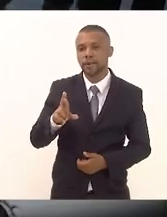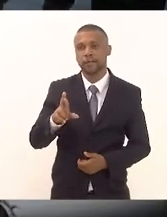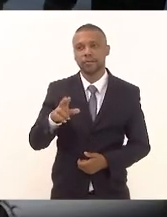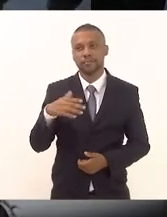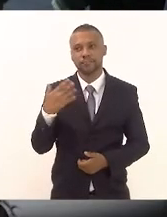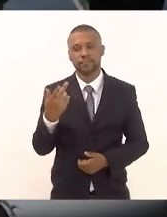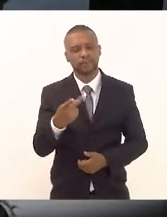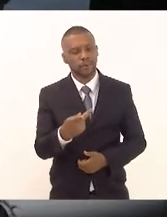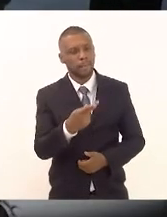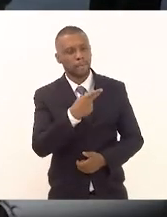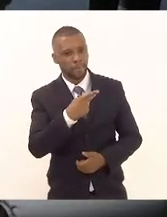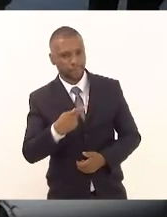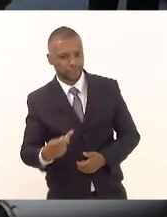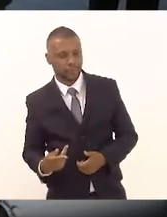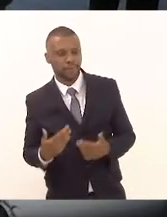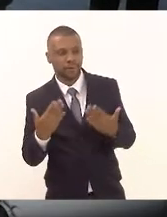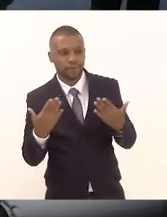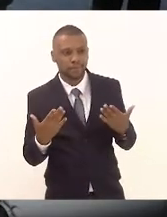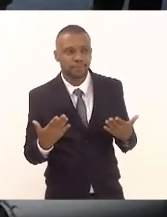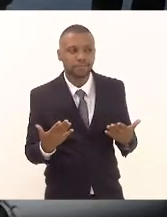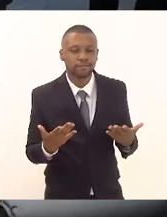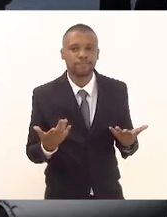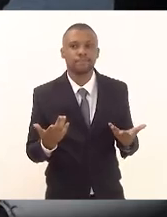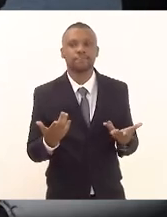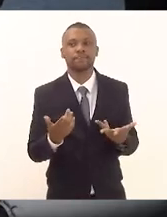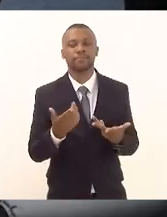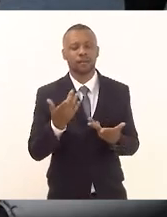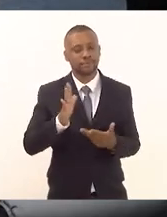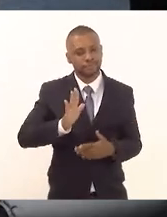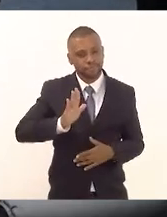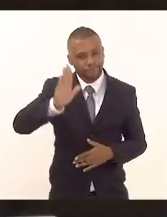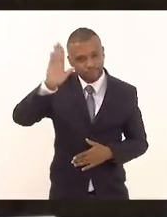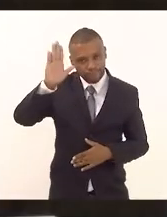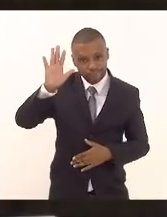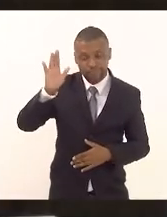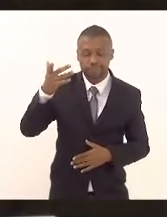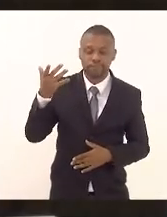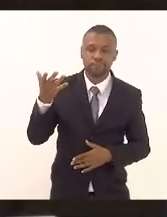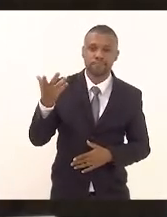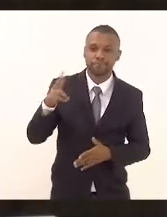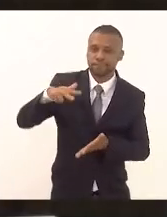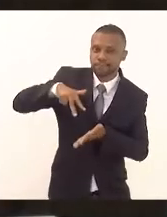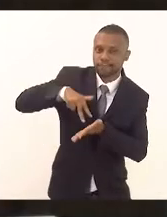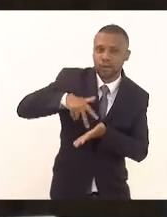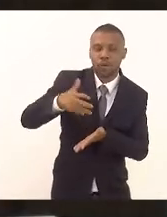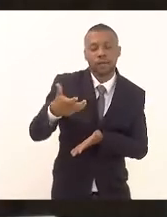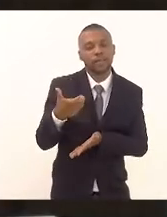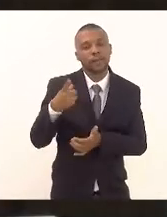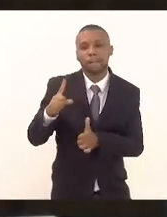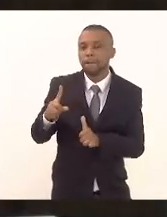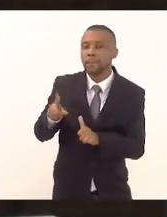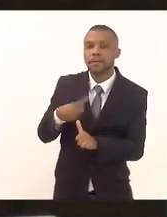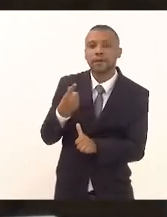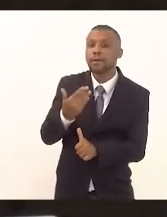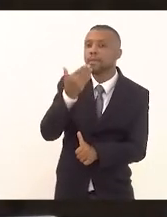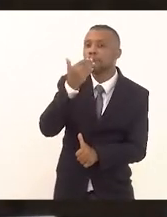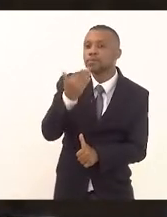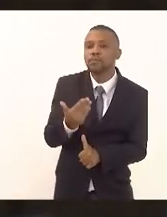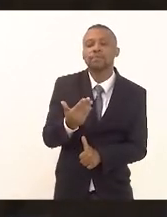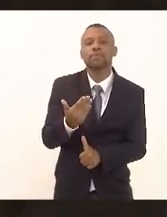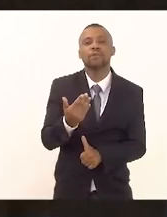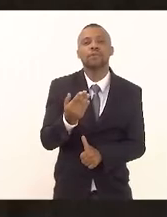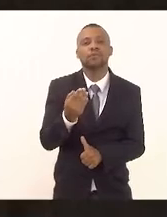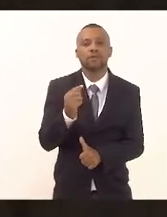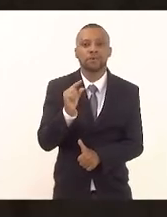Senhor presidente, é essa? A questão de ordem que eu pedi. Primeiro, eu queria que